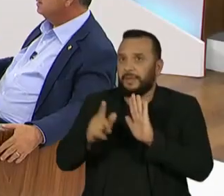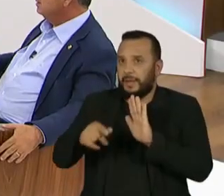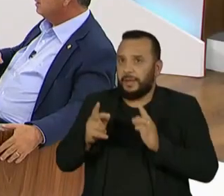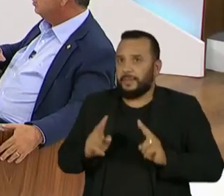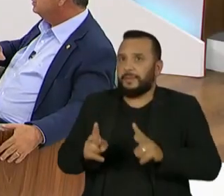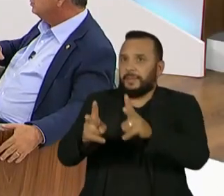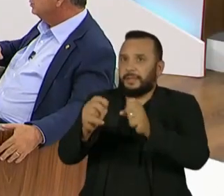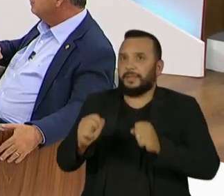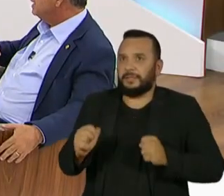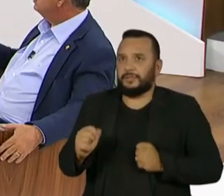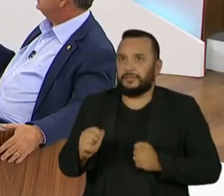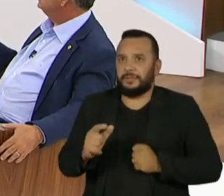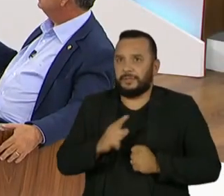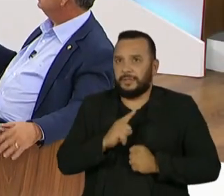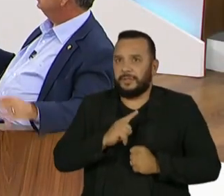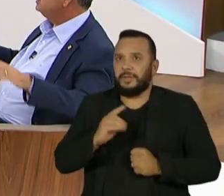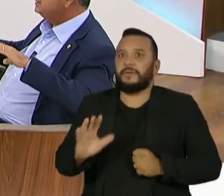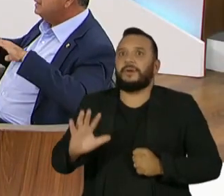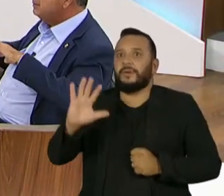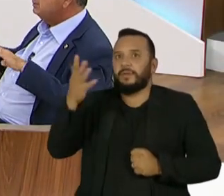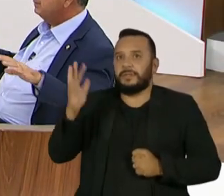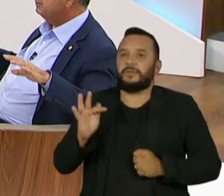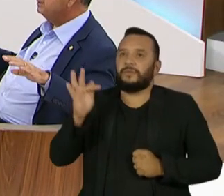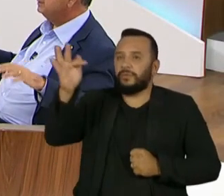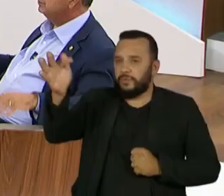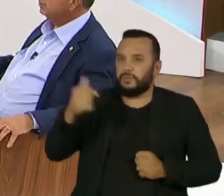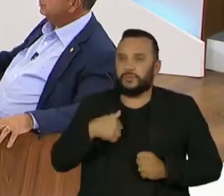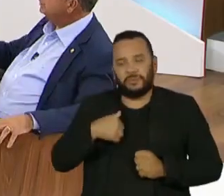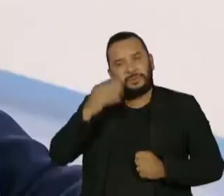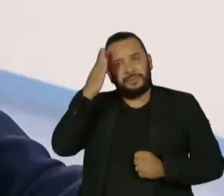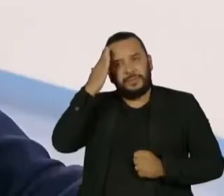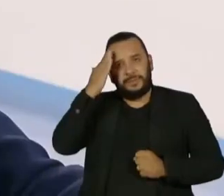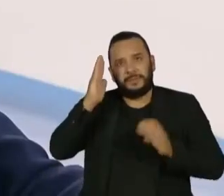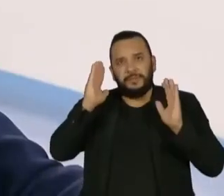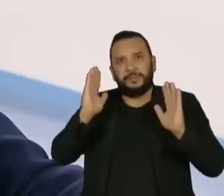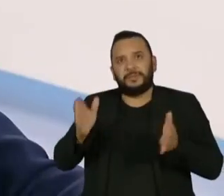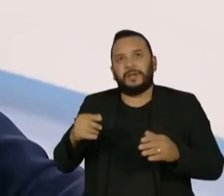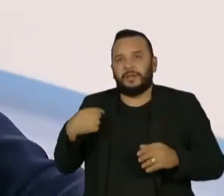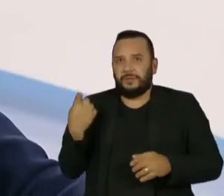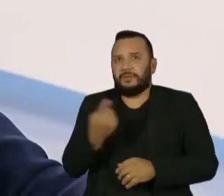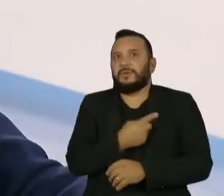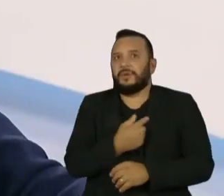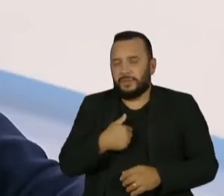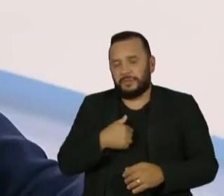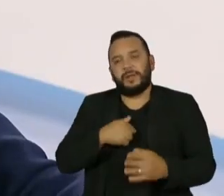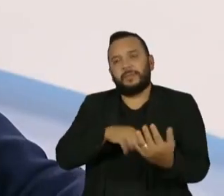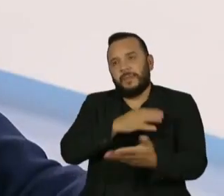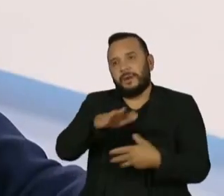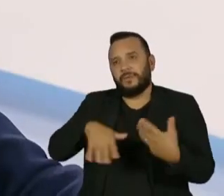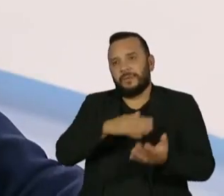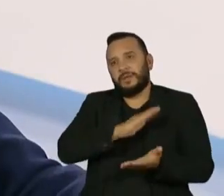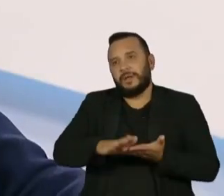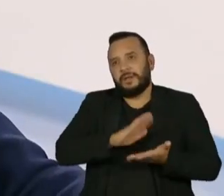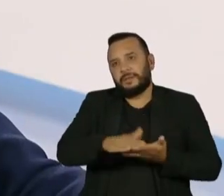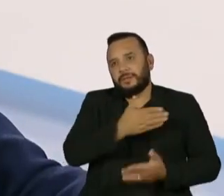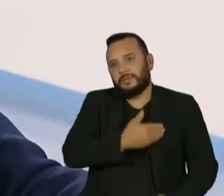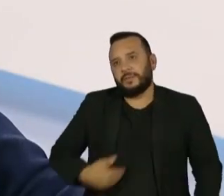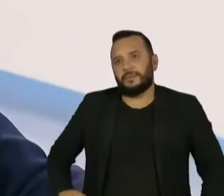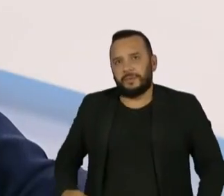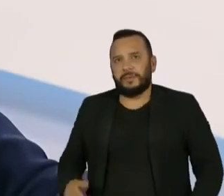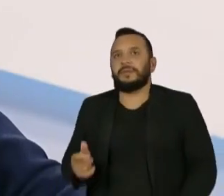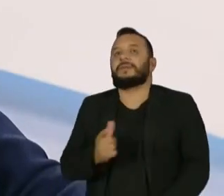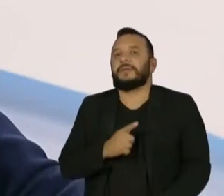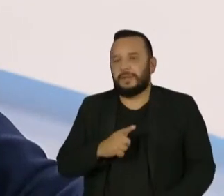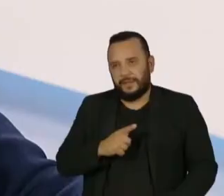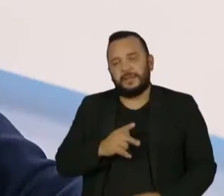permanentes. O que vai acontecer no futuro é extremamente previsível. Nós vamos desarrumar as finanças públicas e vamos partir para um